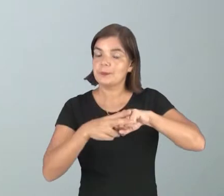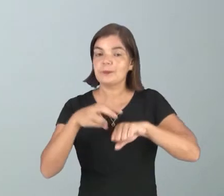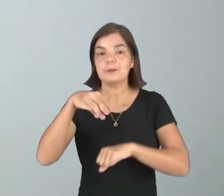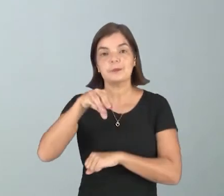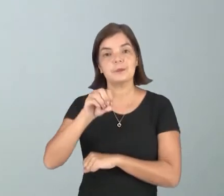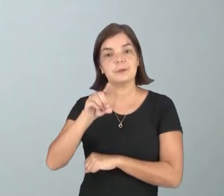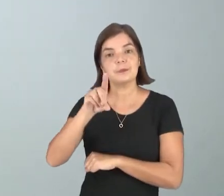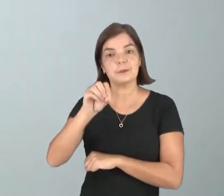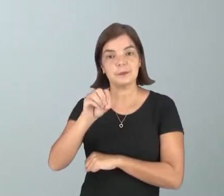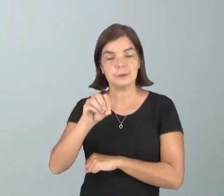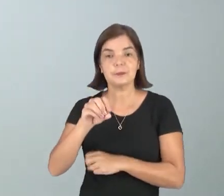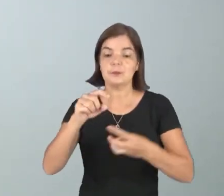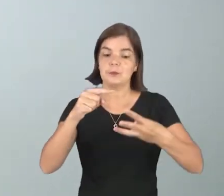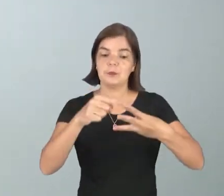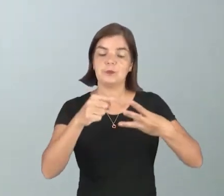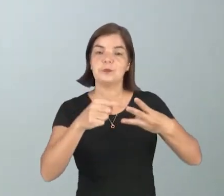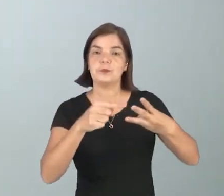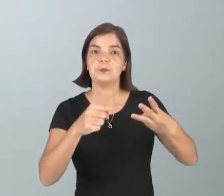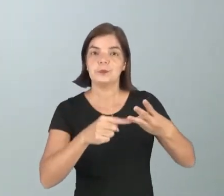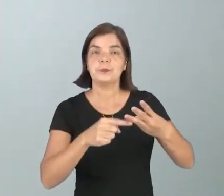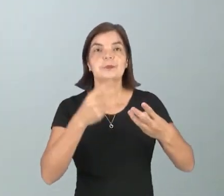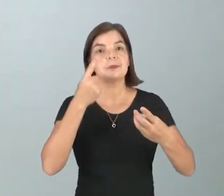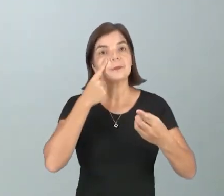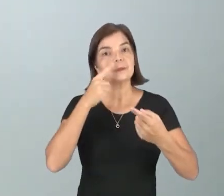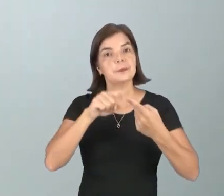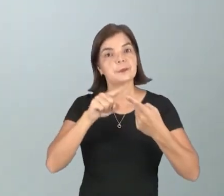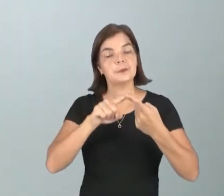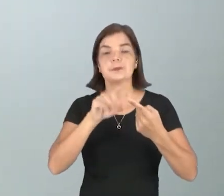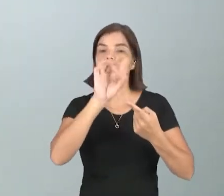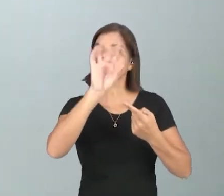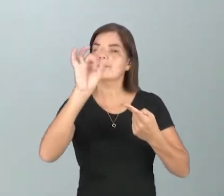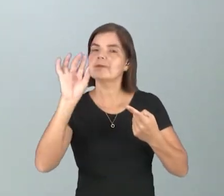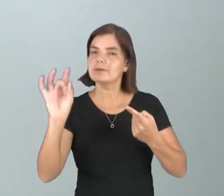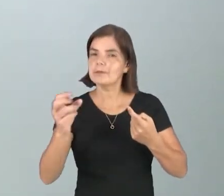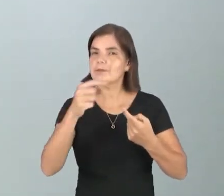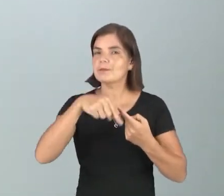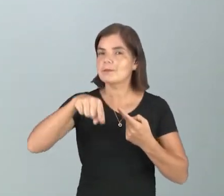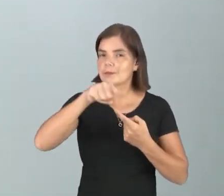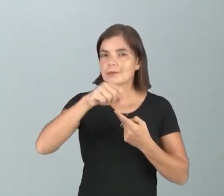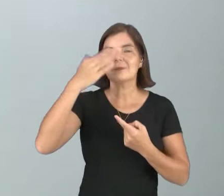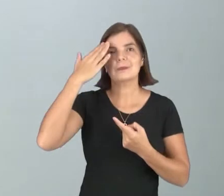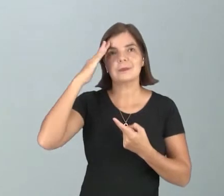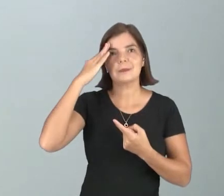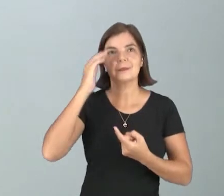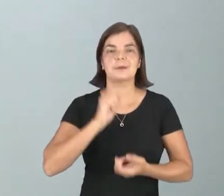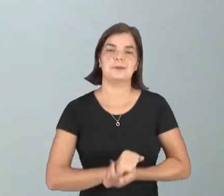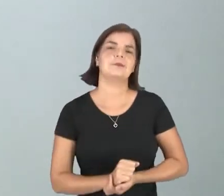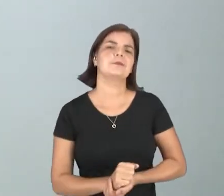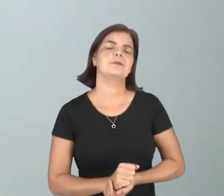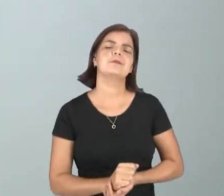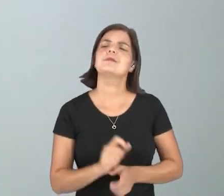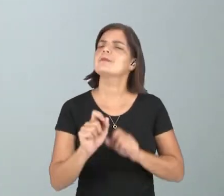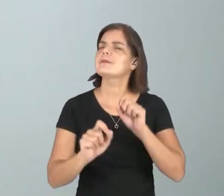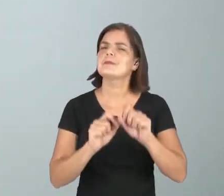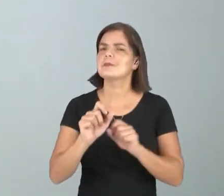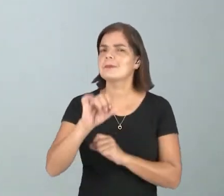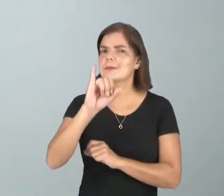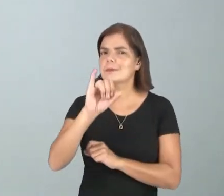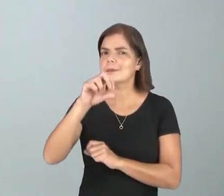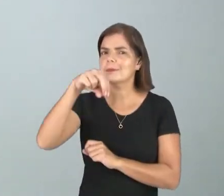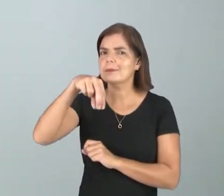indicativo subjuntivo imperativo vamos falar sobre cada um desses para você aprender o que que é o modo indicativo